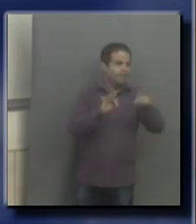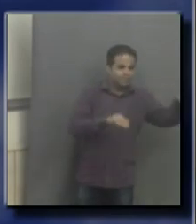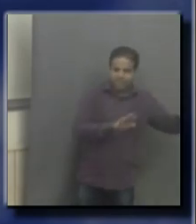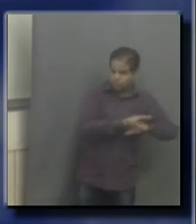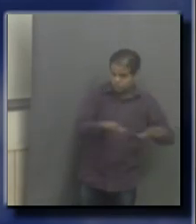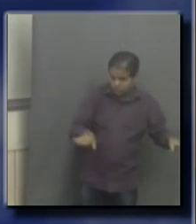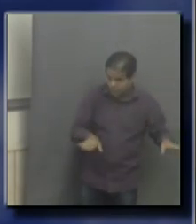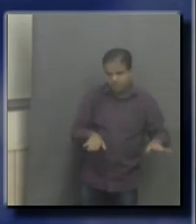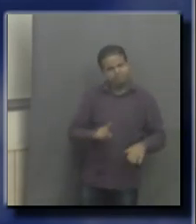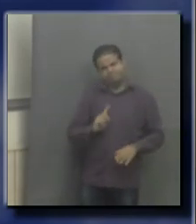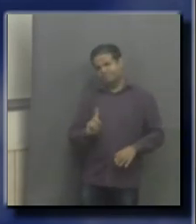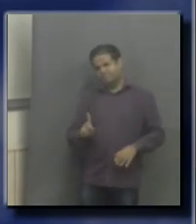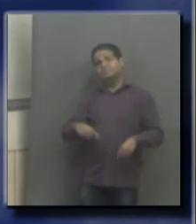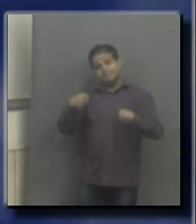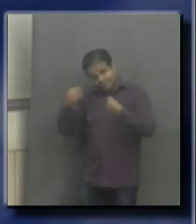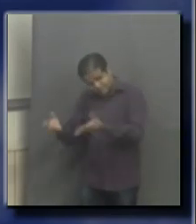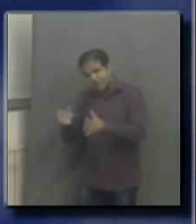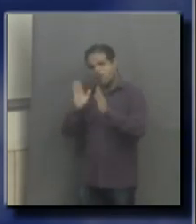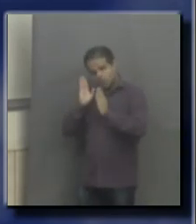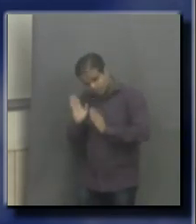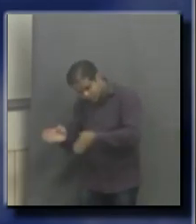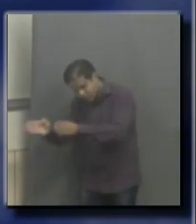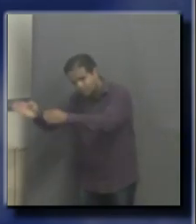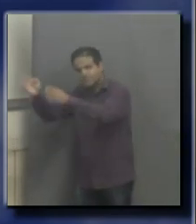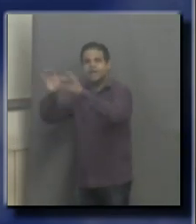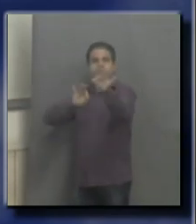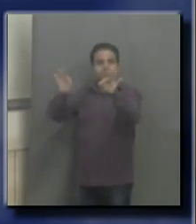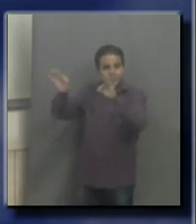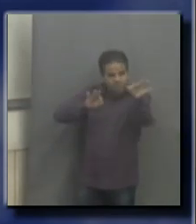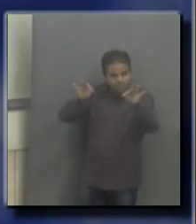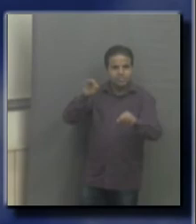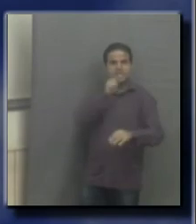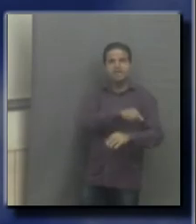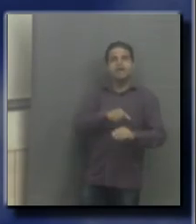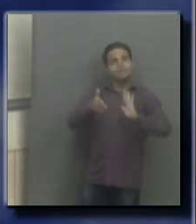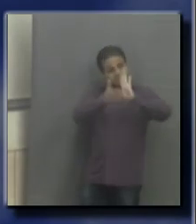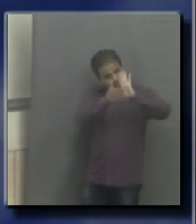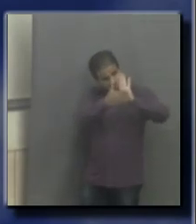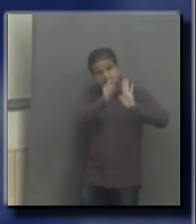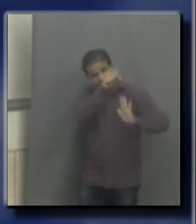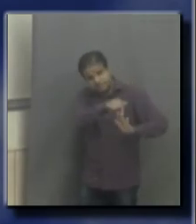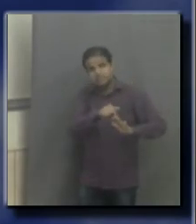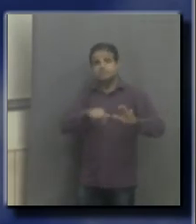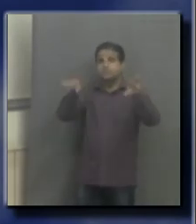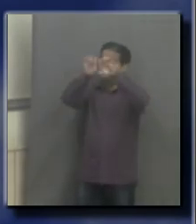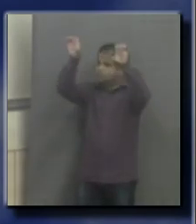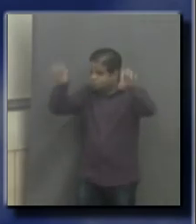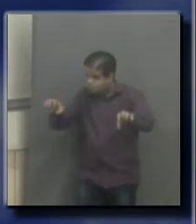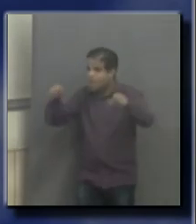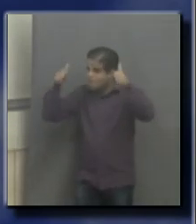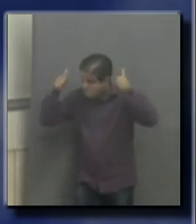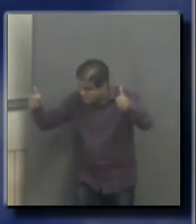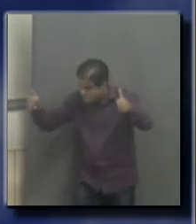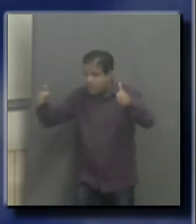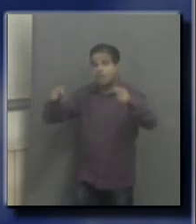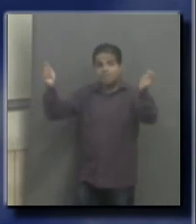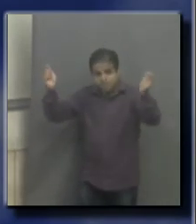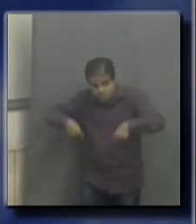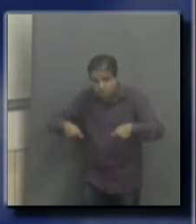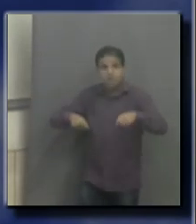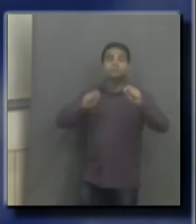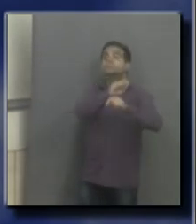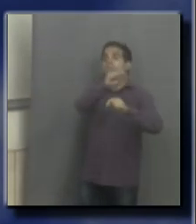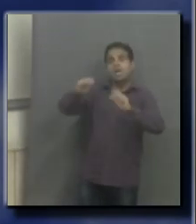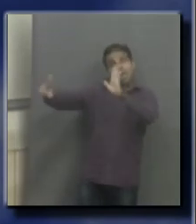precisamos dar continuidade e ter projetos bem estabelecidos e estruturados para que eles possam, de